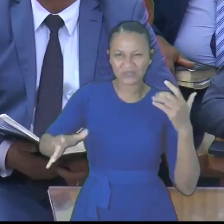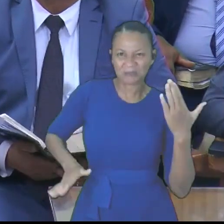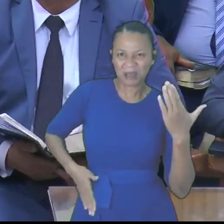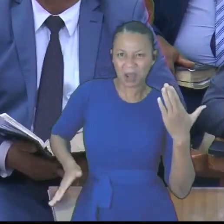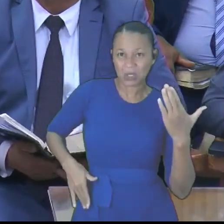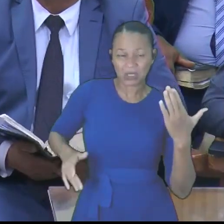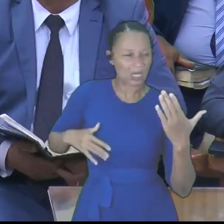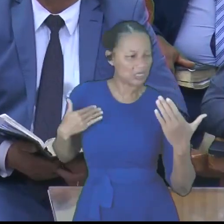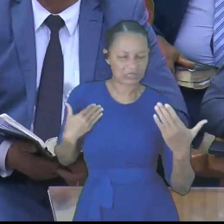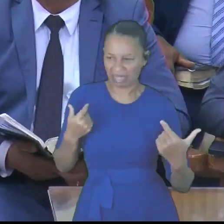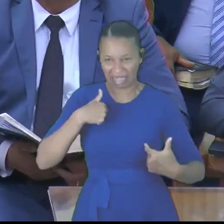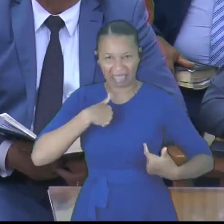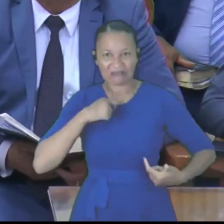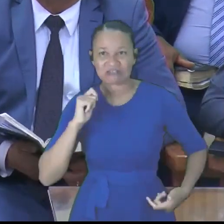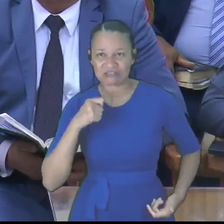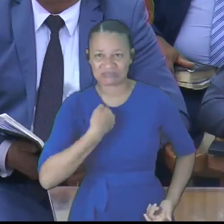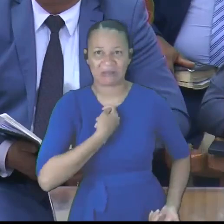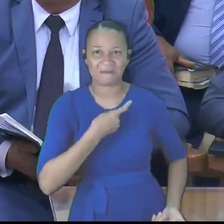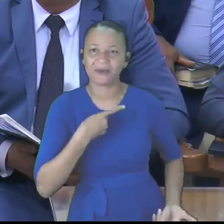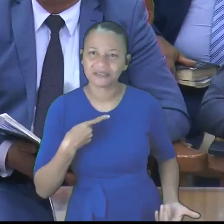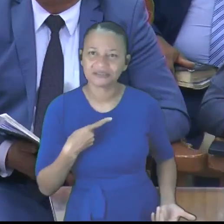pastor.